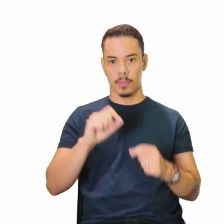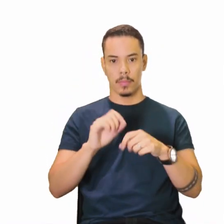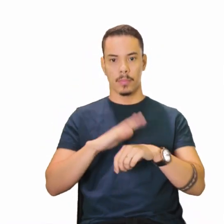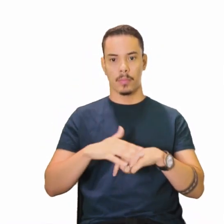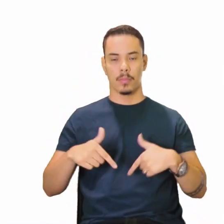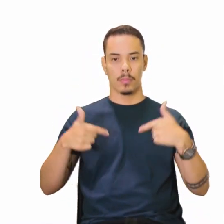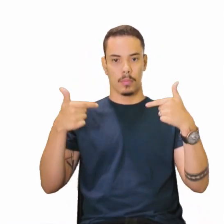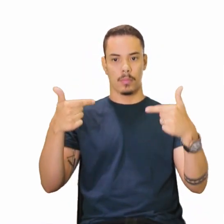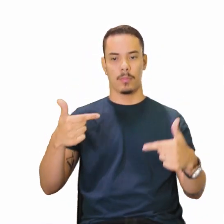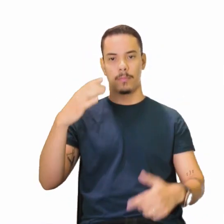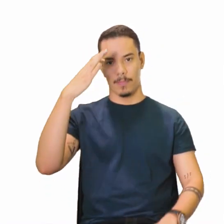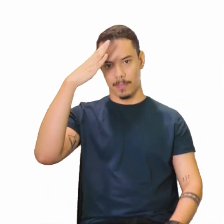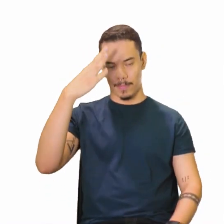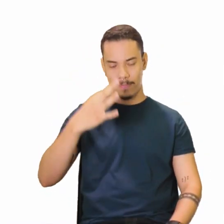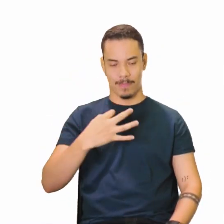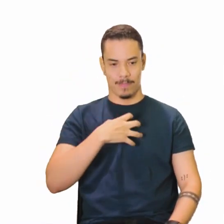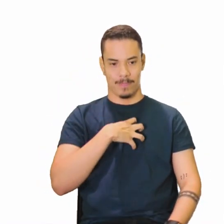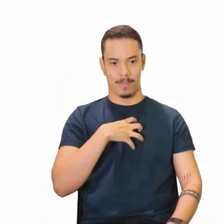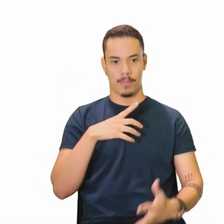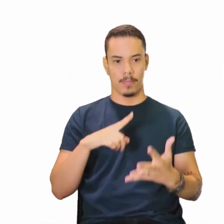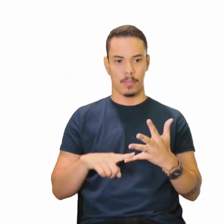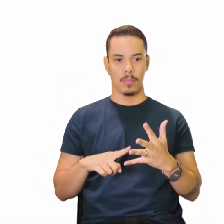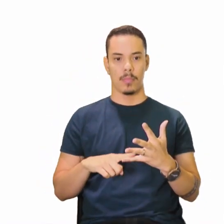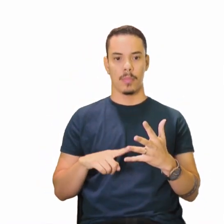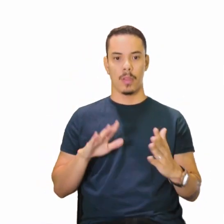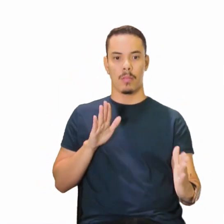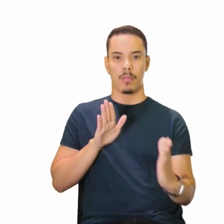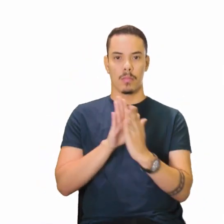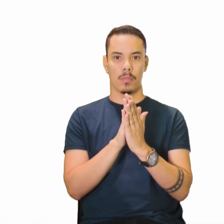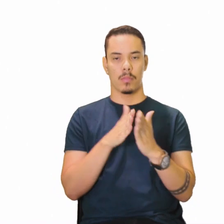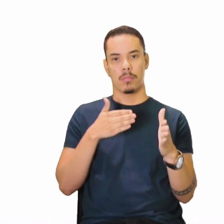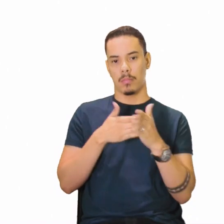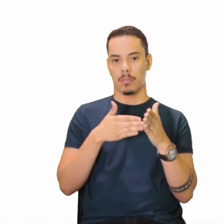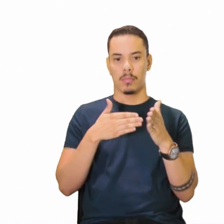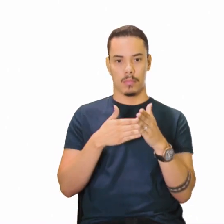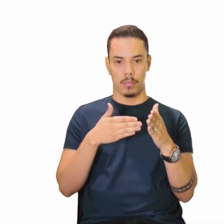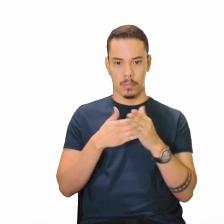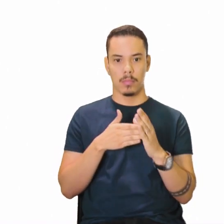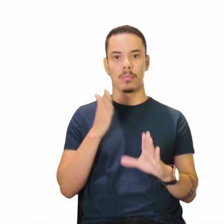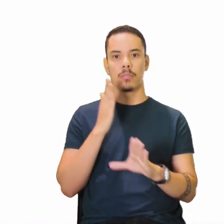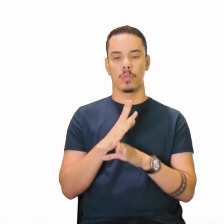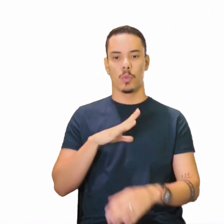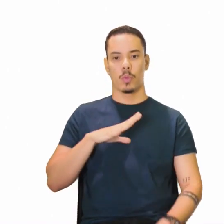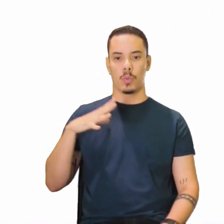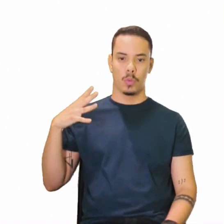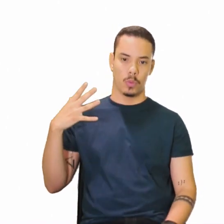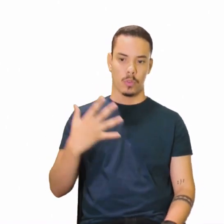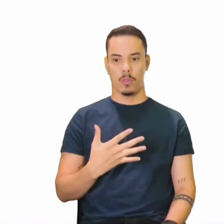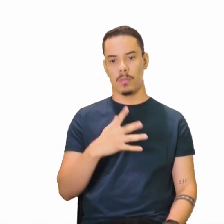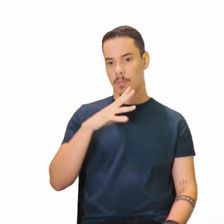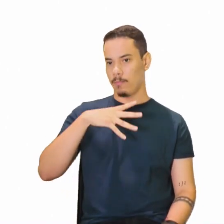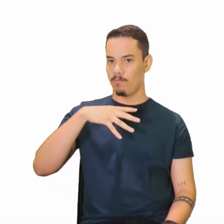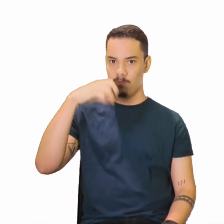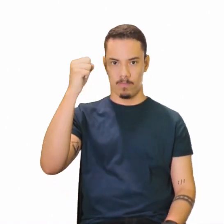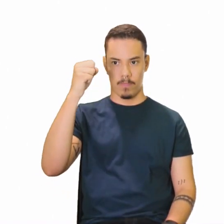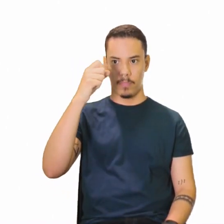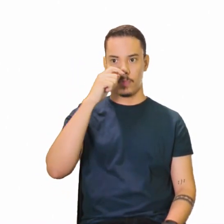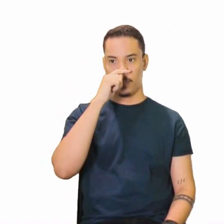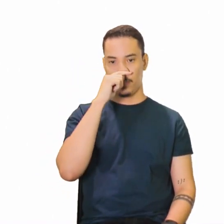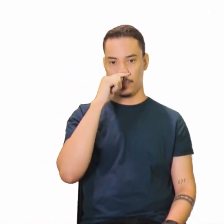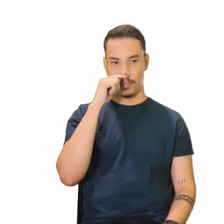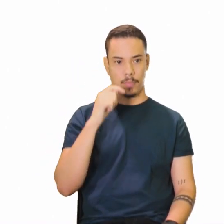a contento, intuitivamente. E. Enfrentou as dificuldades com coragem,